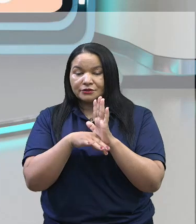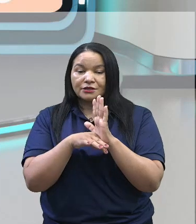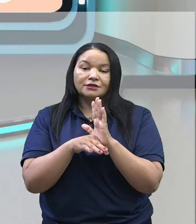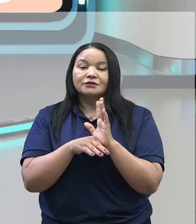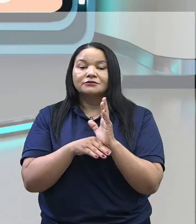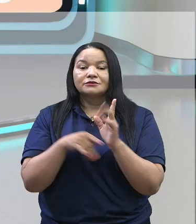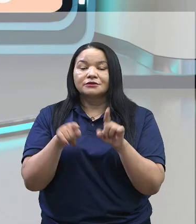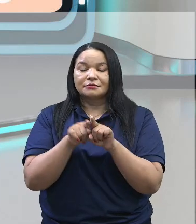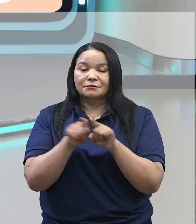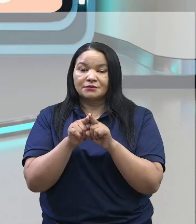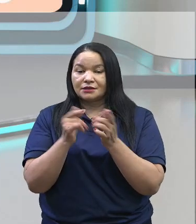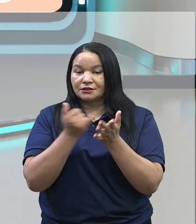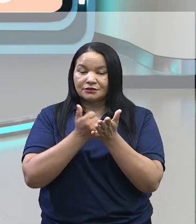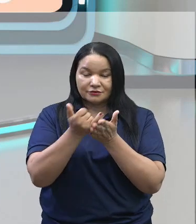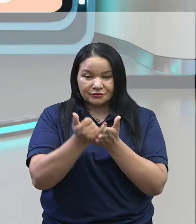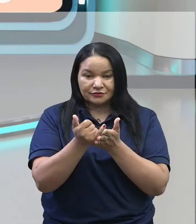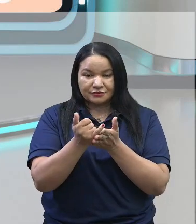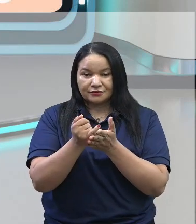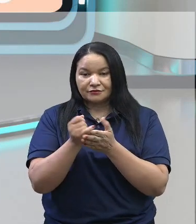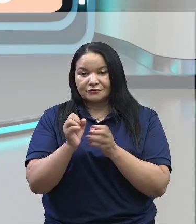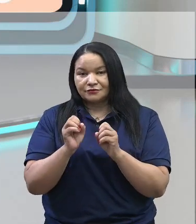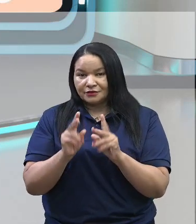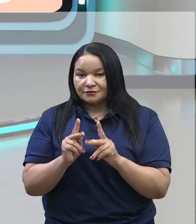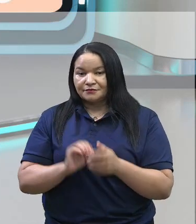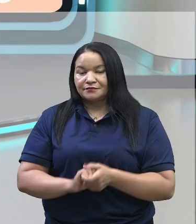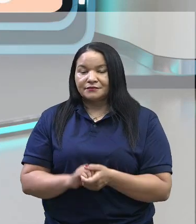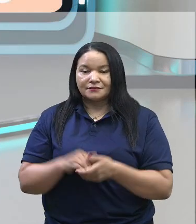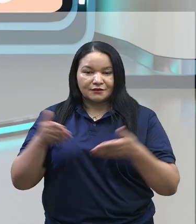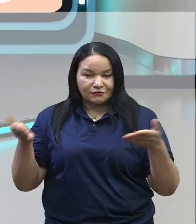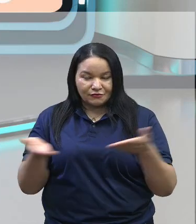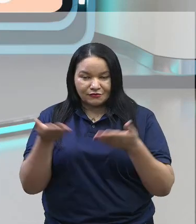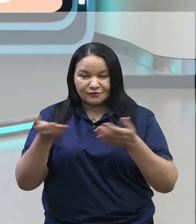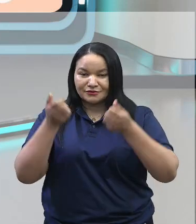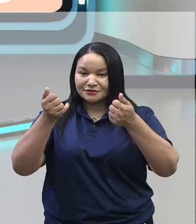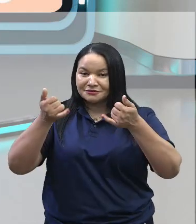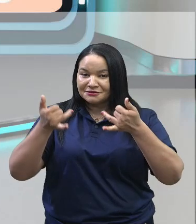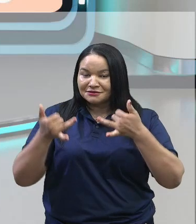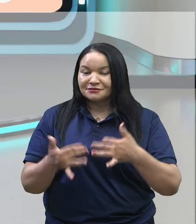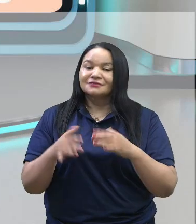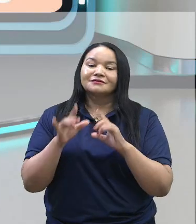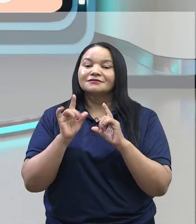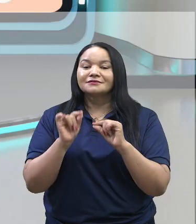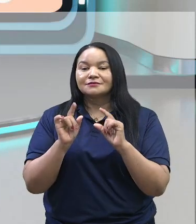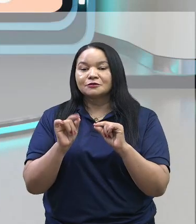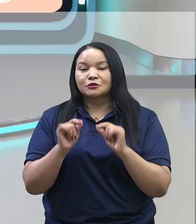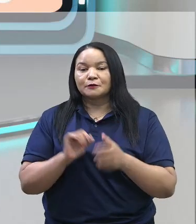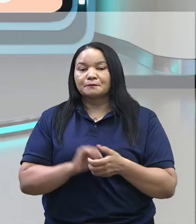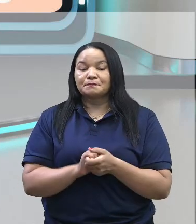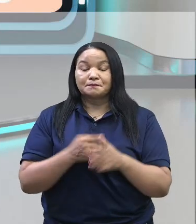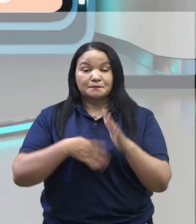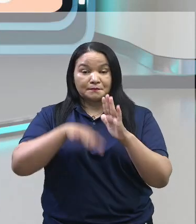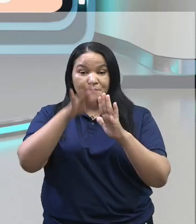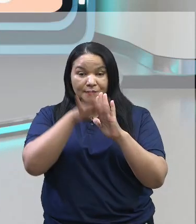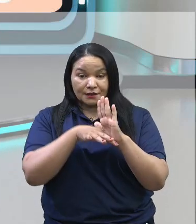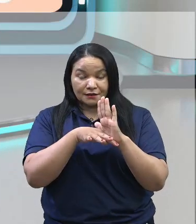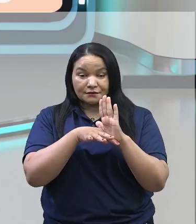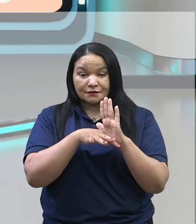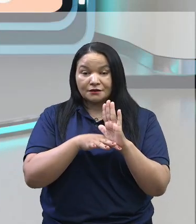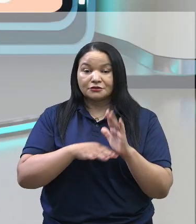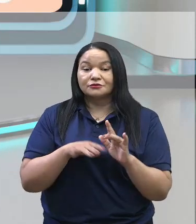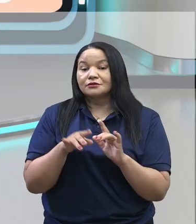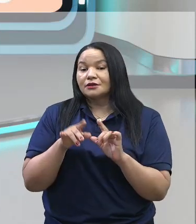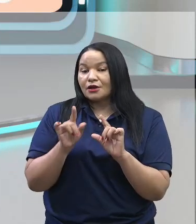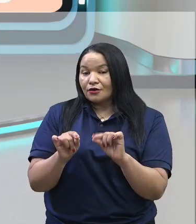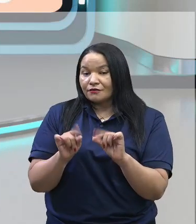introdução. Certo, turma? Então, hoje nós trabalhamos aí esse texto, né, que é